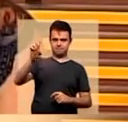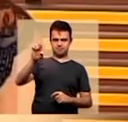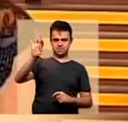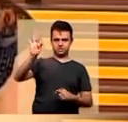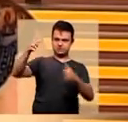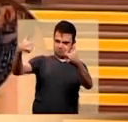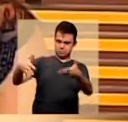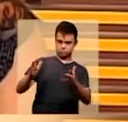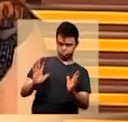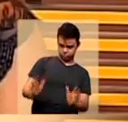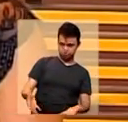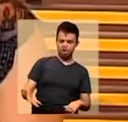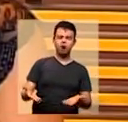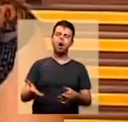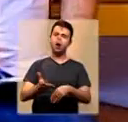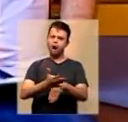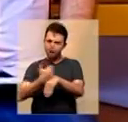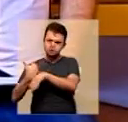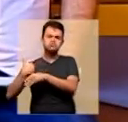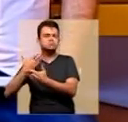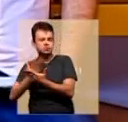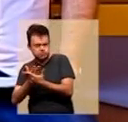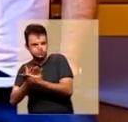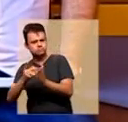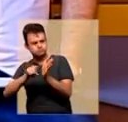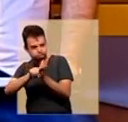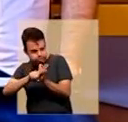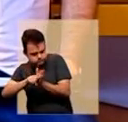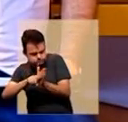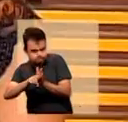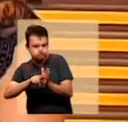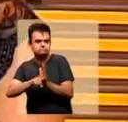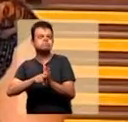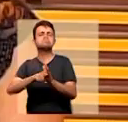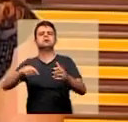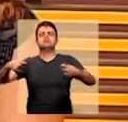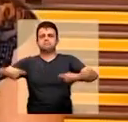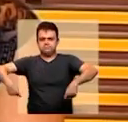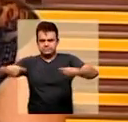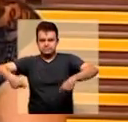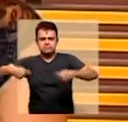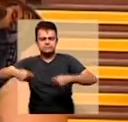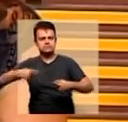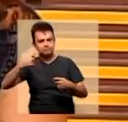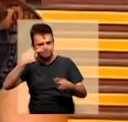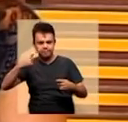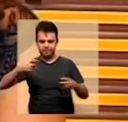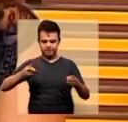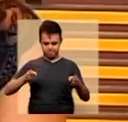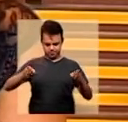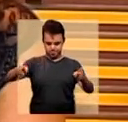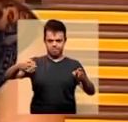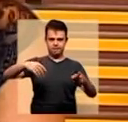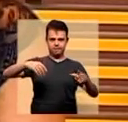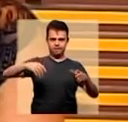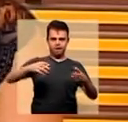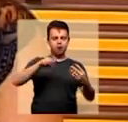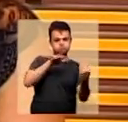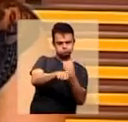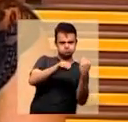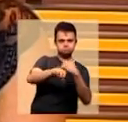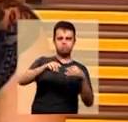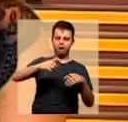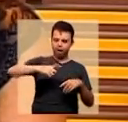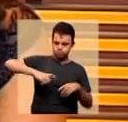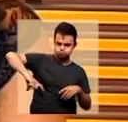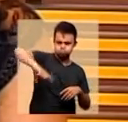até colocou, estudos para isso, para poder ver uma forma dessa pista ser usada não apenas